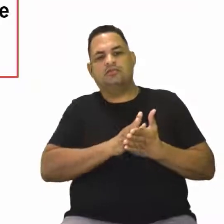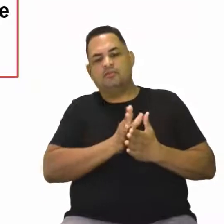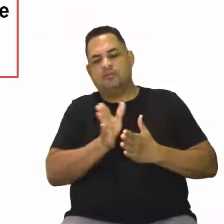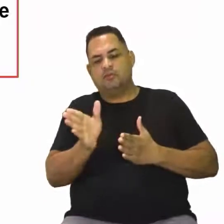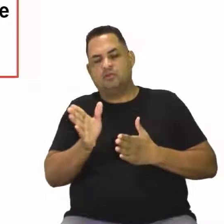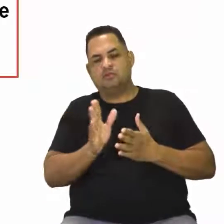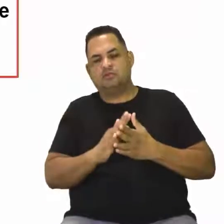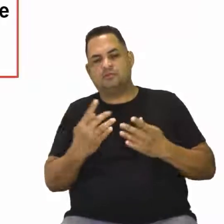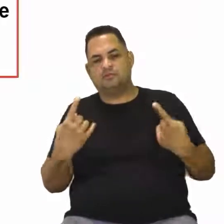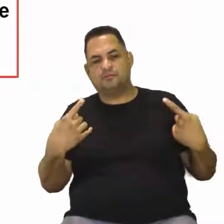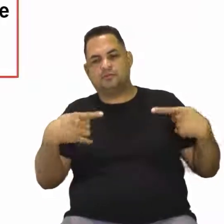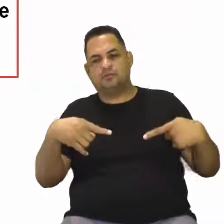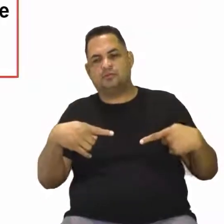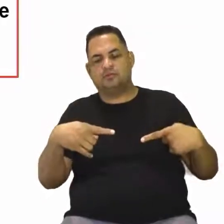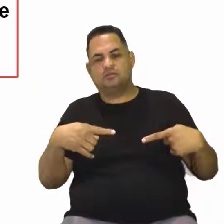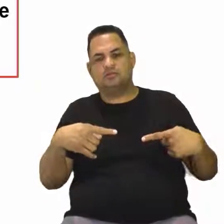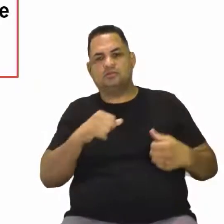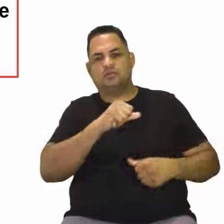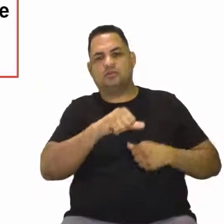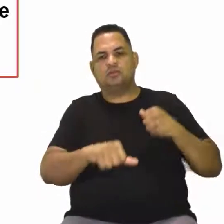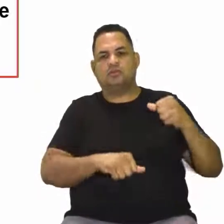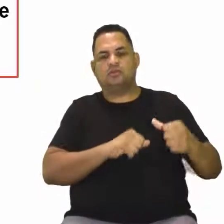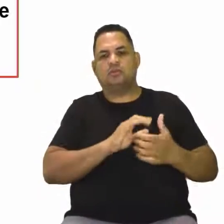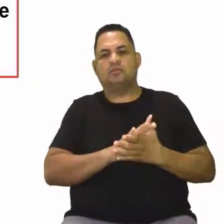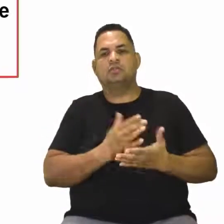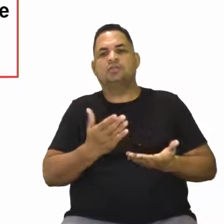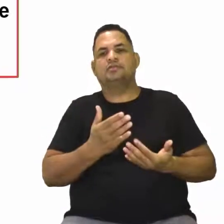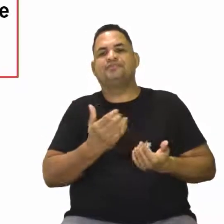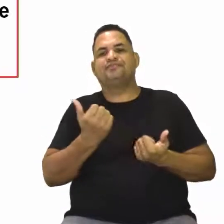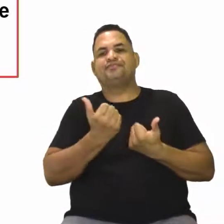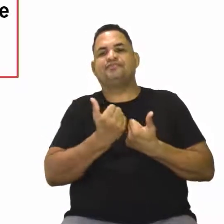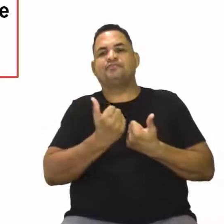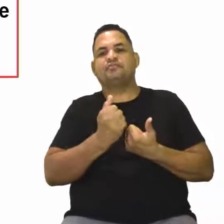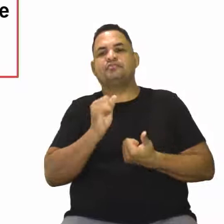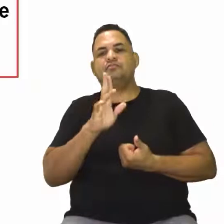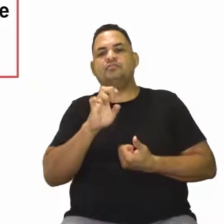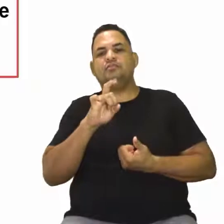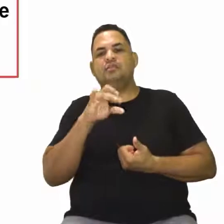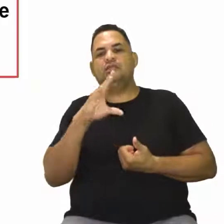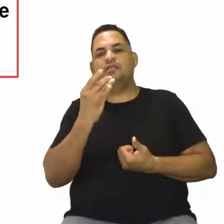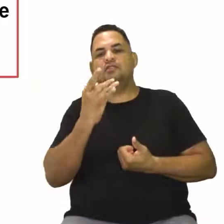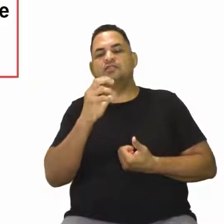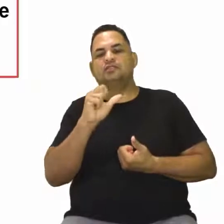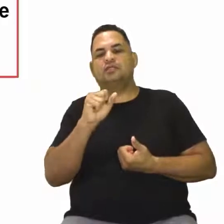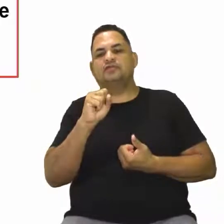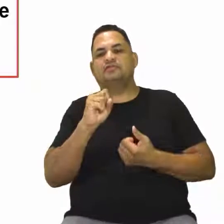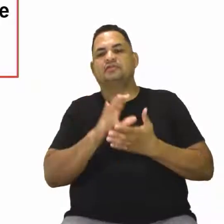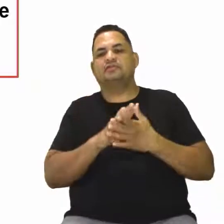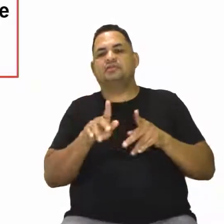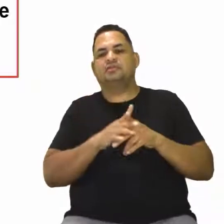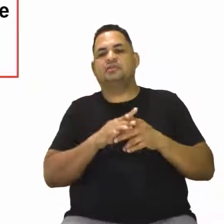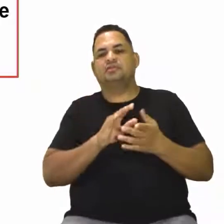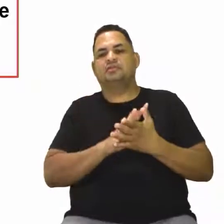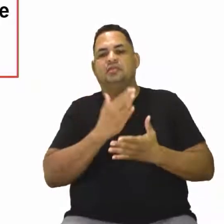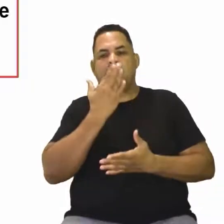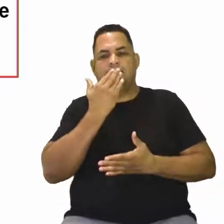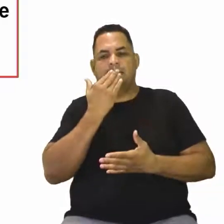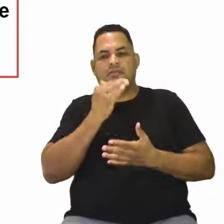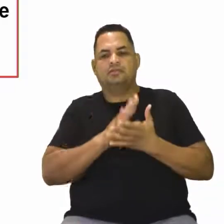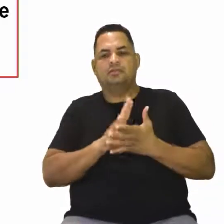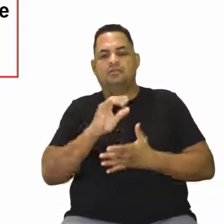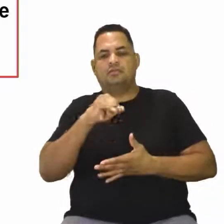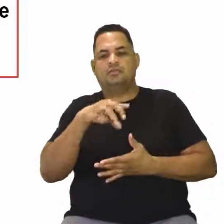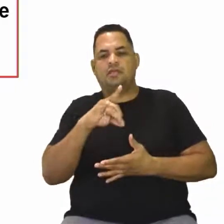para a oposição. Aí, o vice Aureliano Chaves, José Sarney e